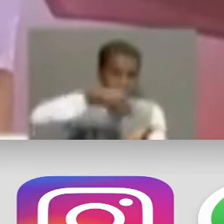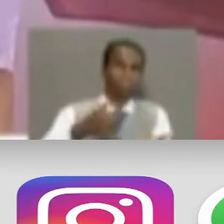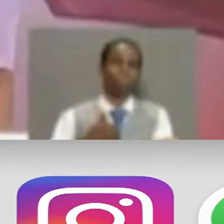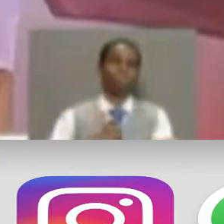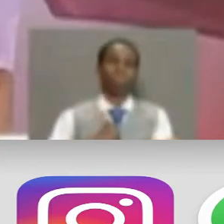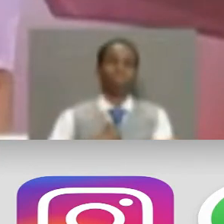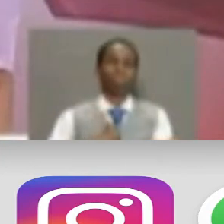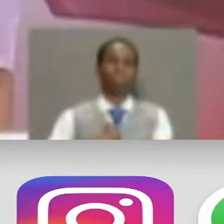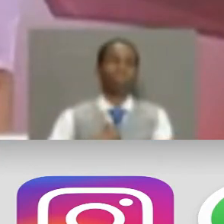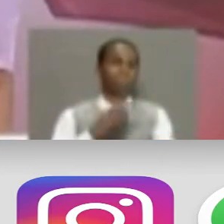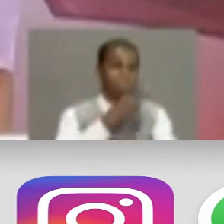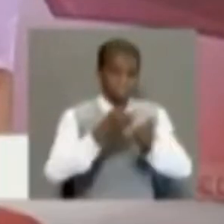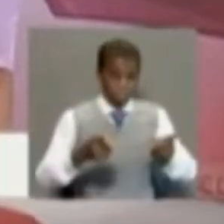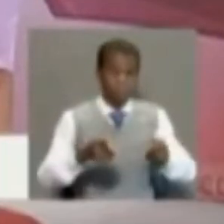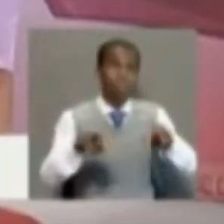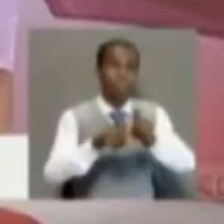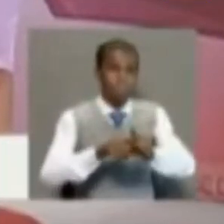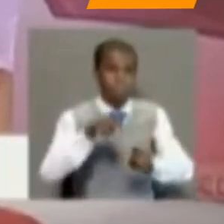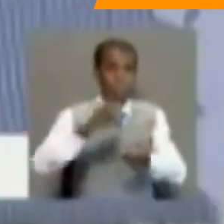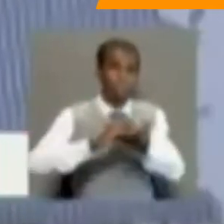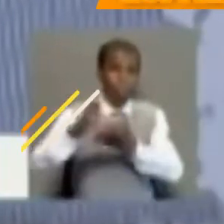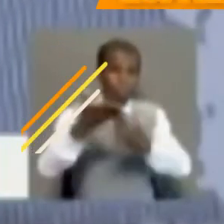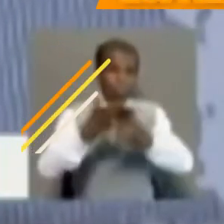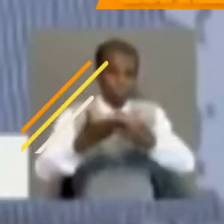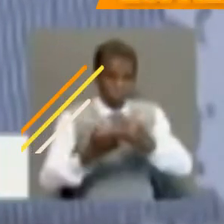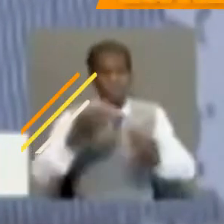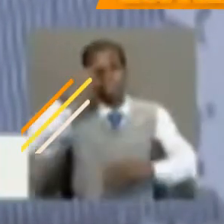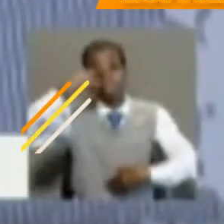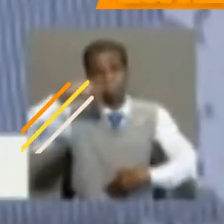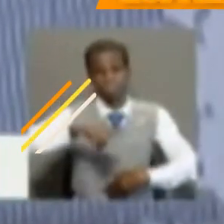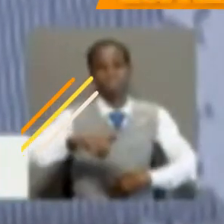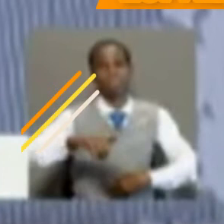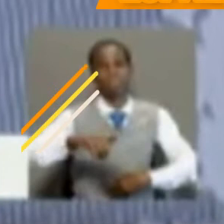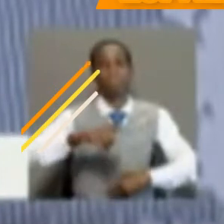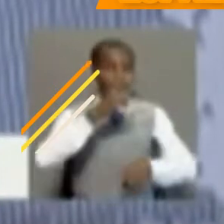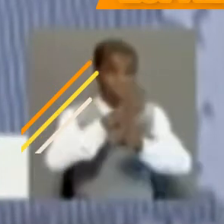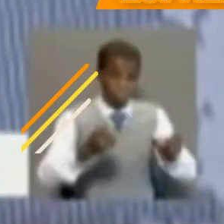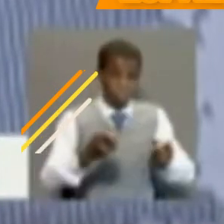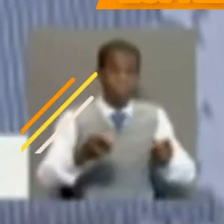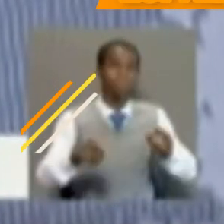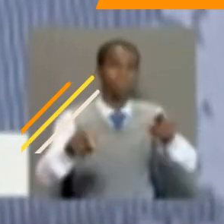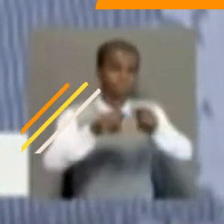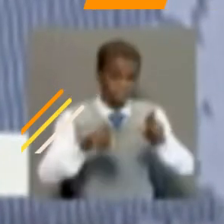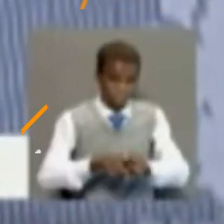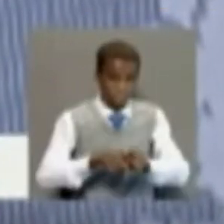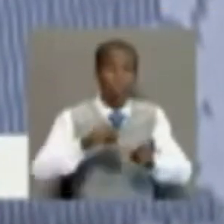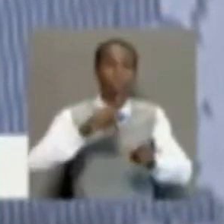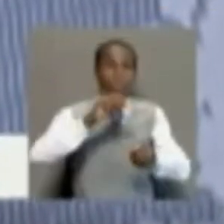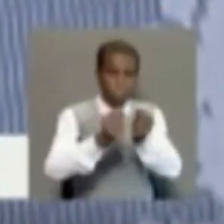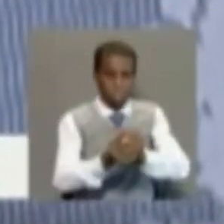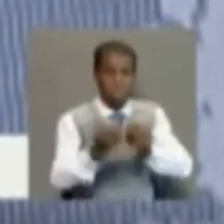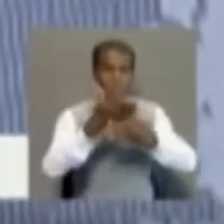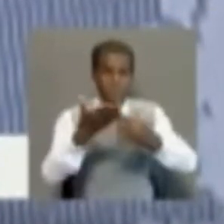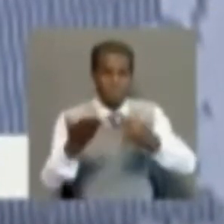a nacionalidade portuguesa, não tinha nada perdido a nacionalidade portuguesa, portanto, e com base a esses factos e outros constantes em sede deste processo, o